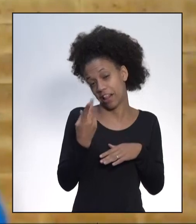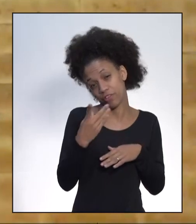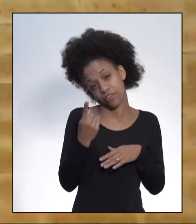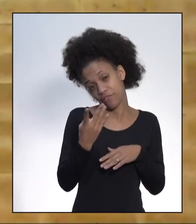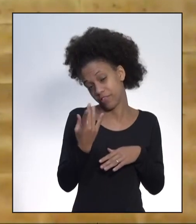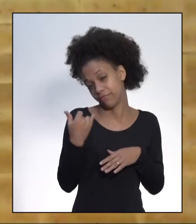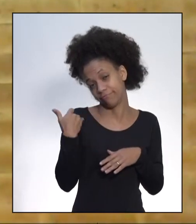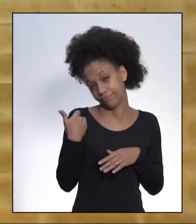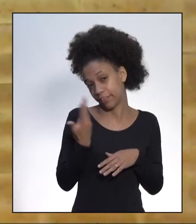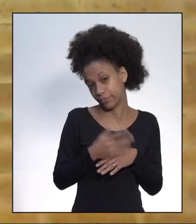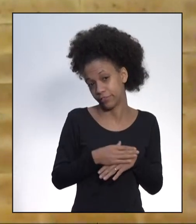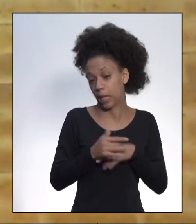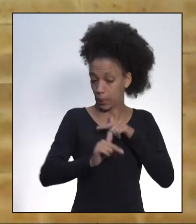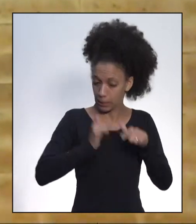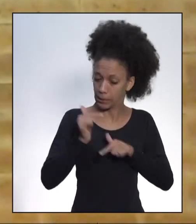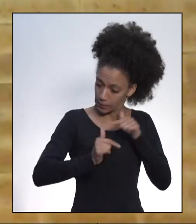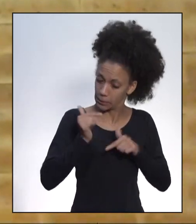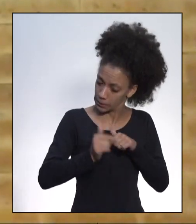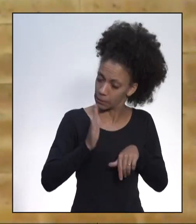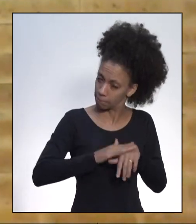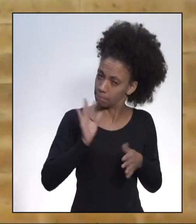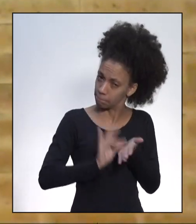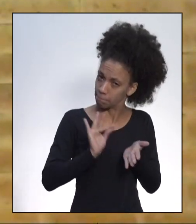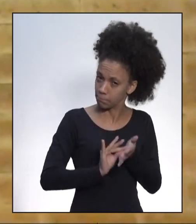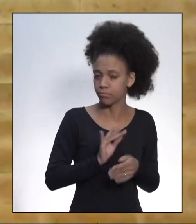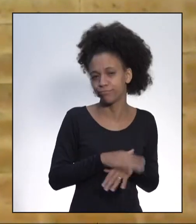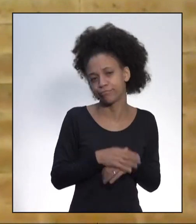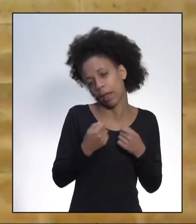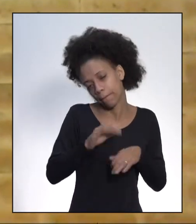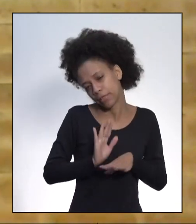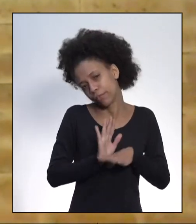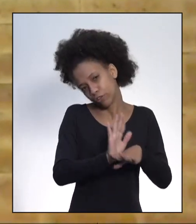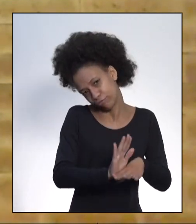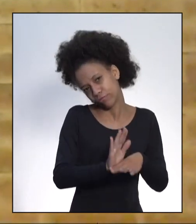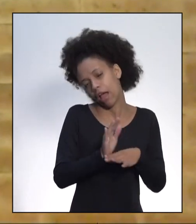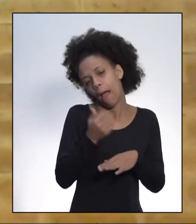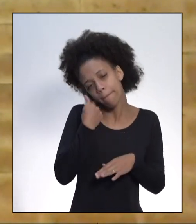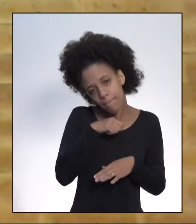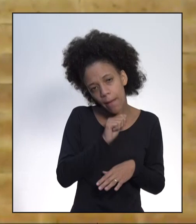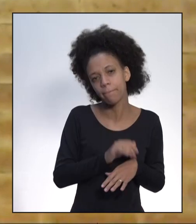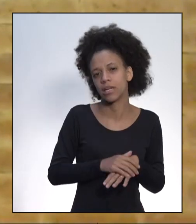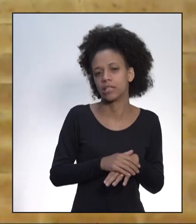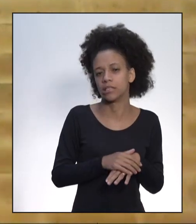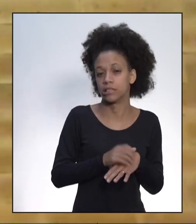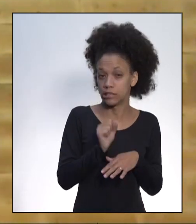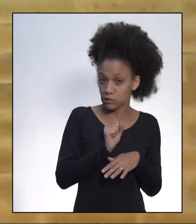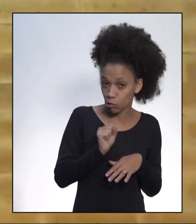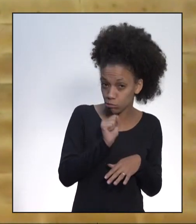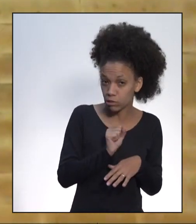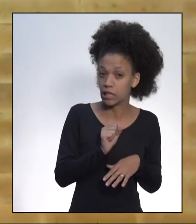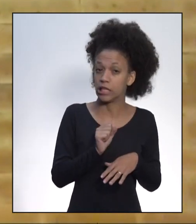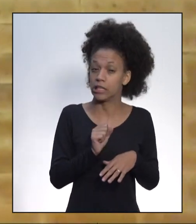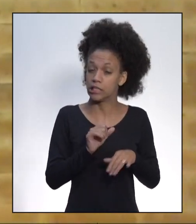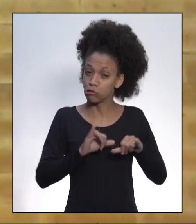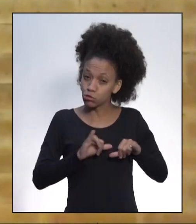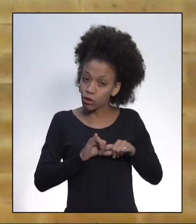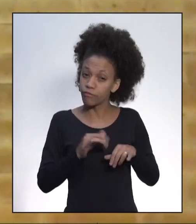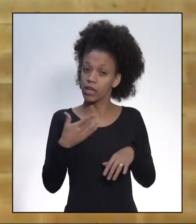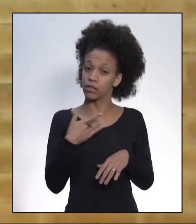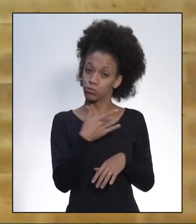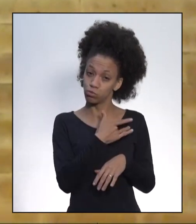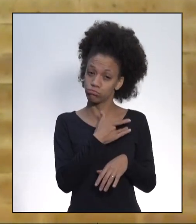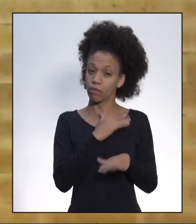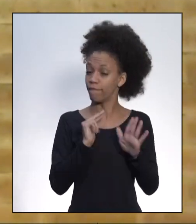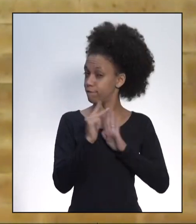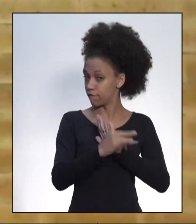tá? Trabalho mesmo, mão na massa. Eu precisava ajudar em casa, mãe solteira, minha mãe também sofria com alguns problemas de saúde sérios